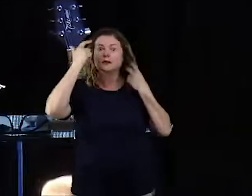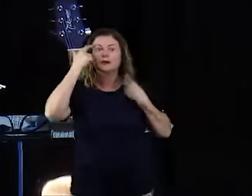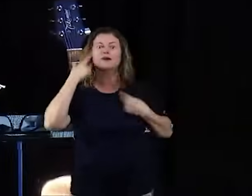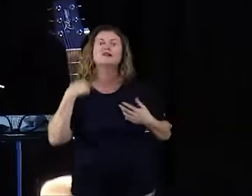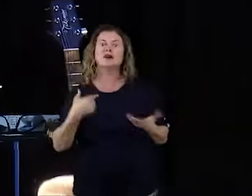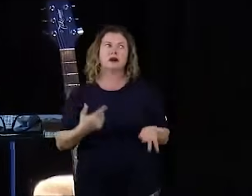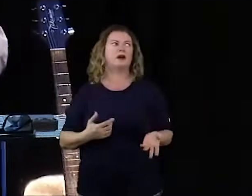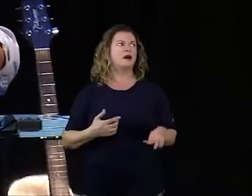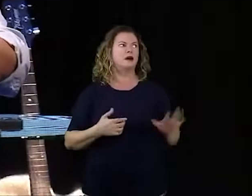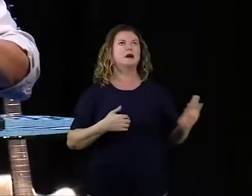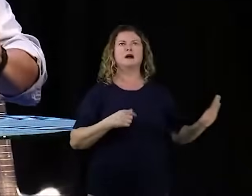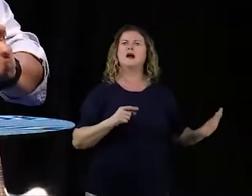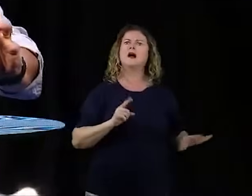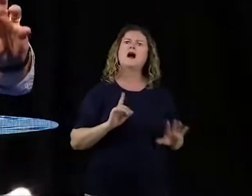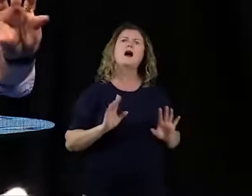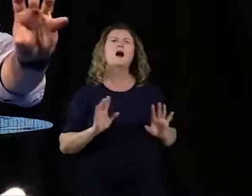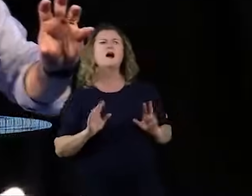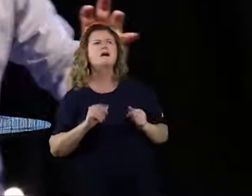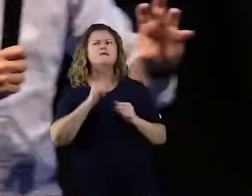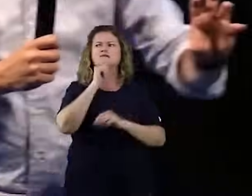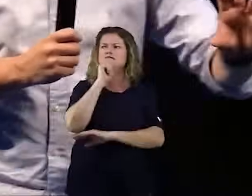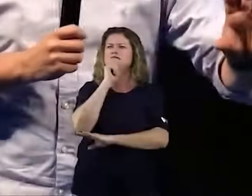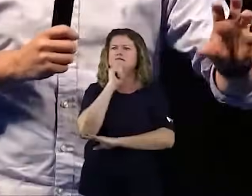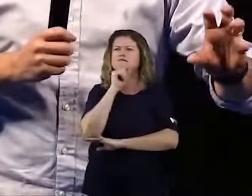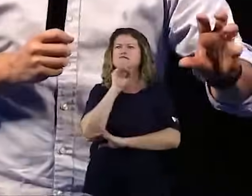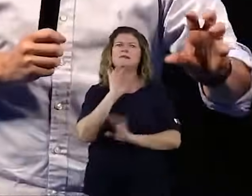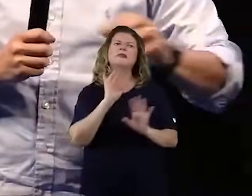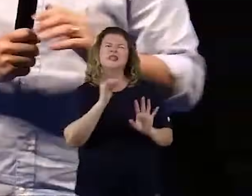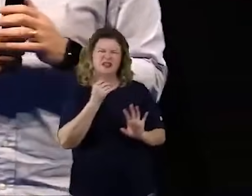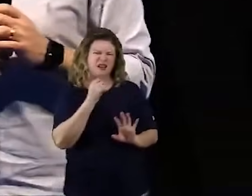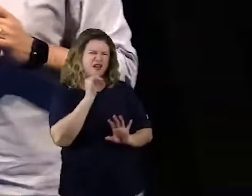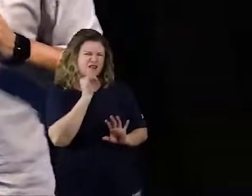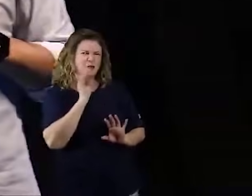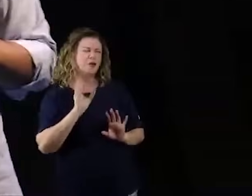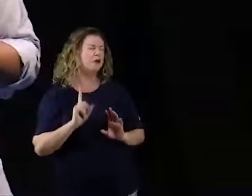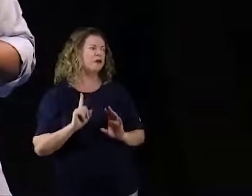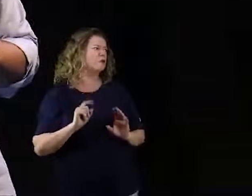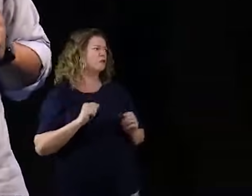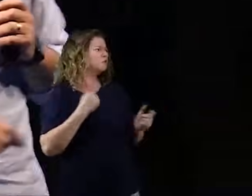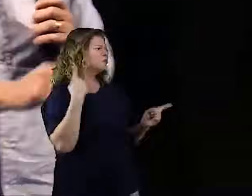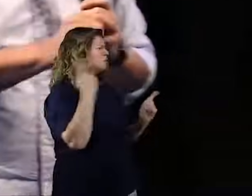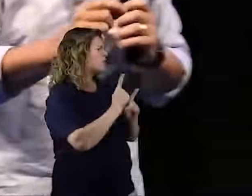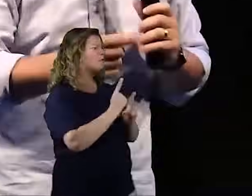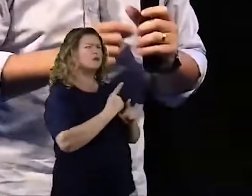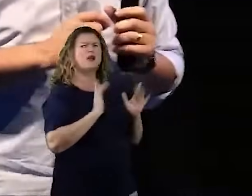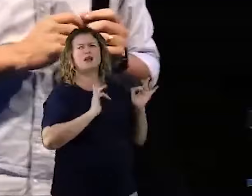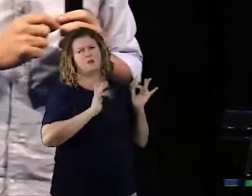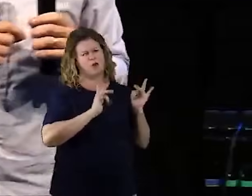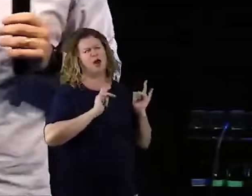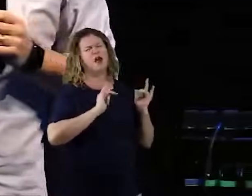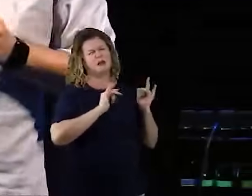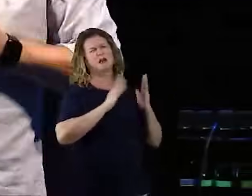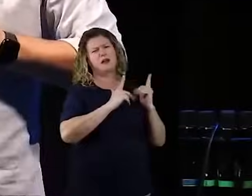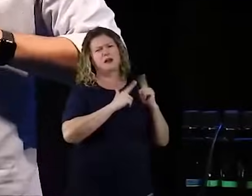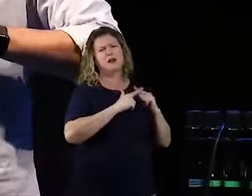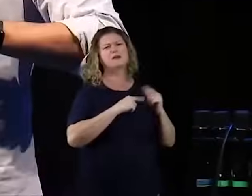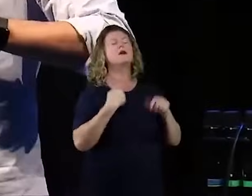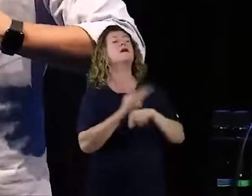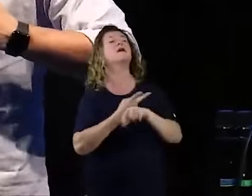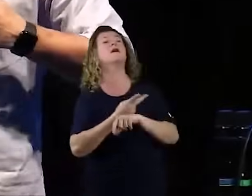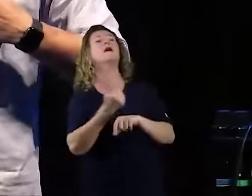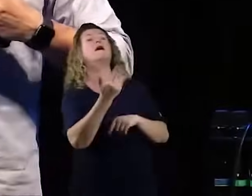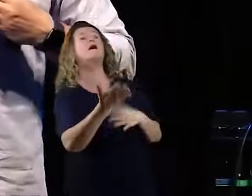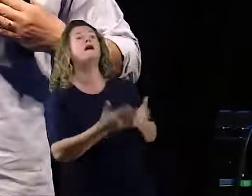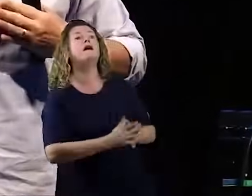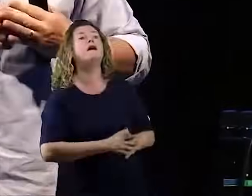não pastor ele é bonzinho ela é fofinha só que a aliança em julo desigual ela